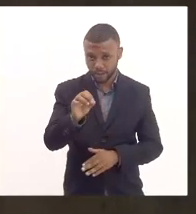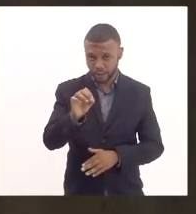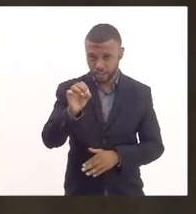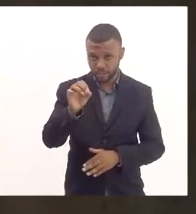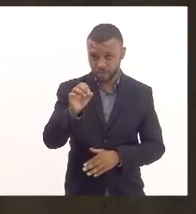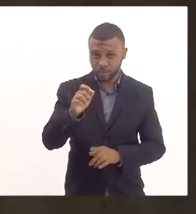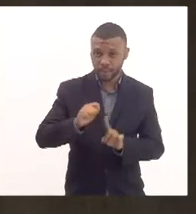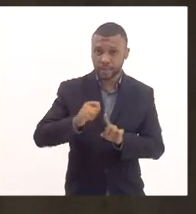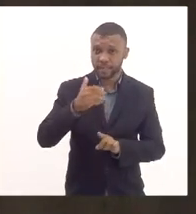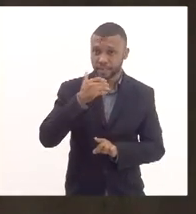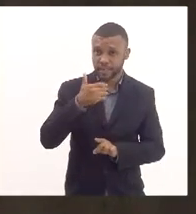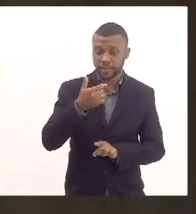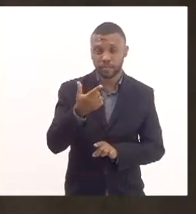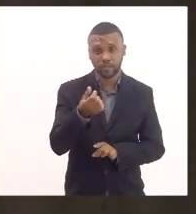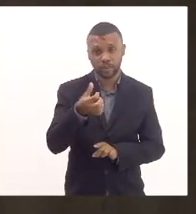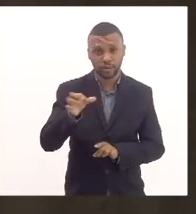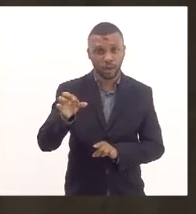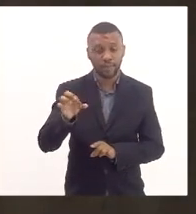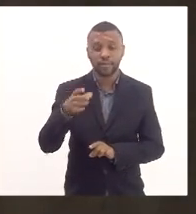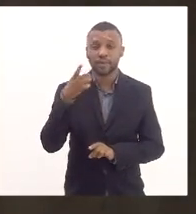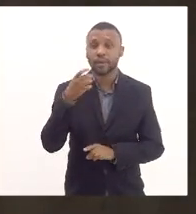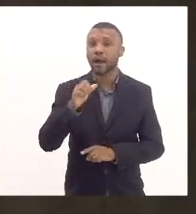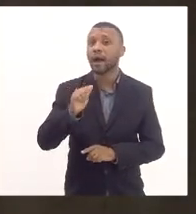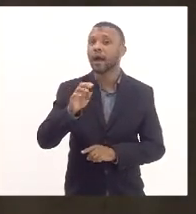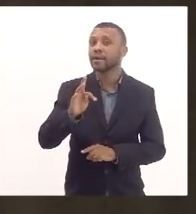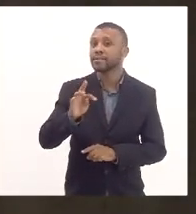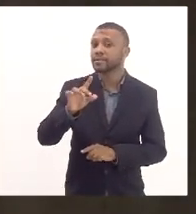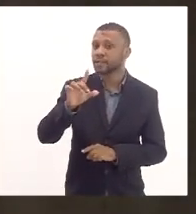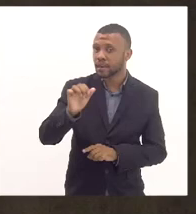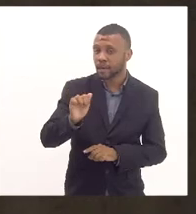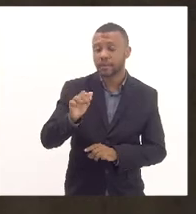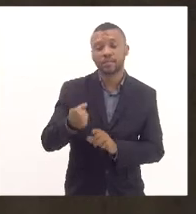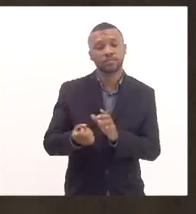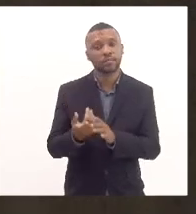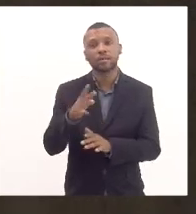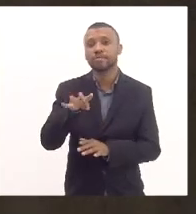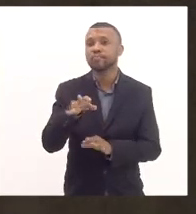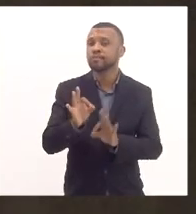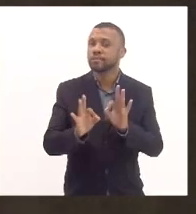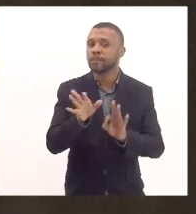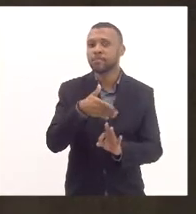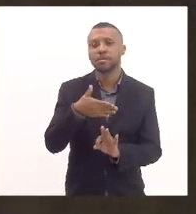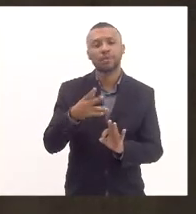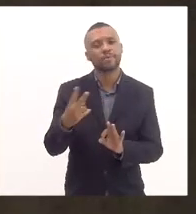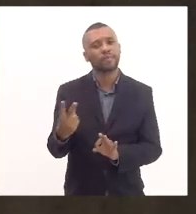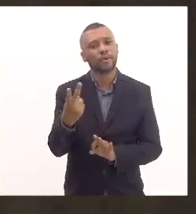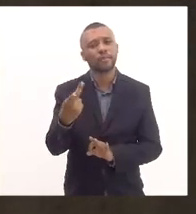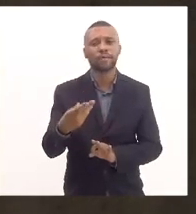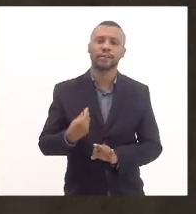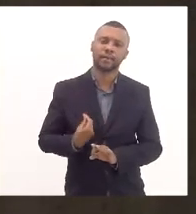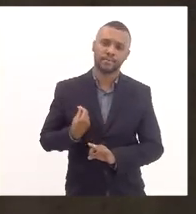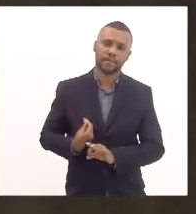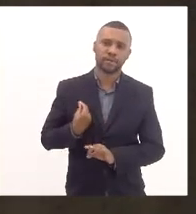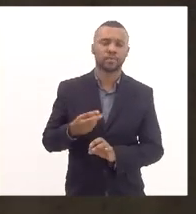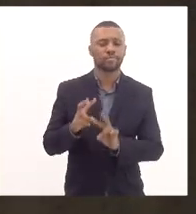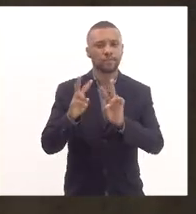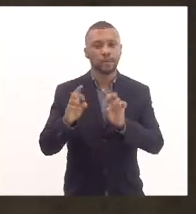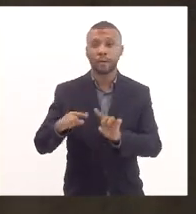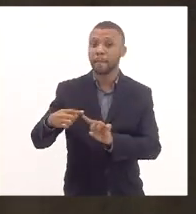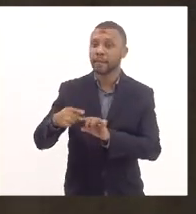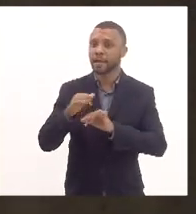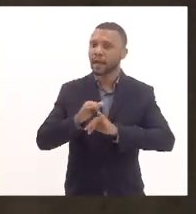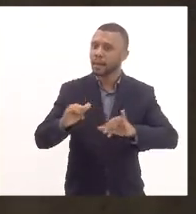de dezembro de 19 Deputado Átila Nunes institui também um plano estadual de valorização da vida o tema EA